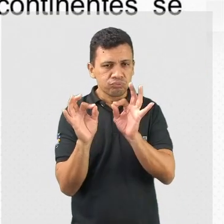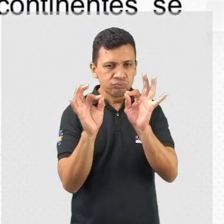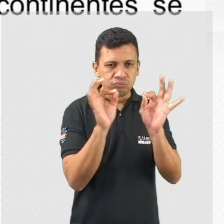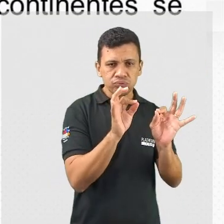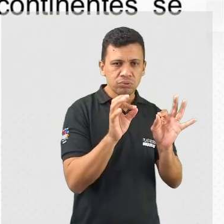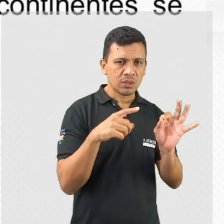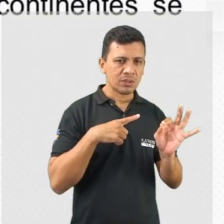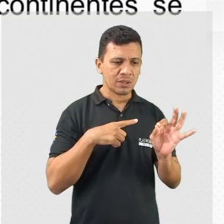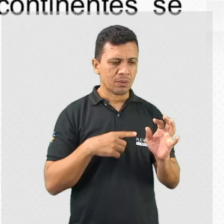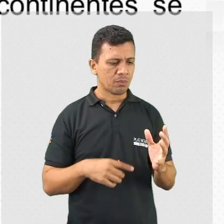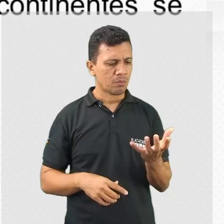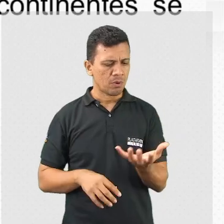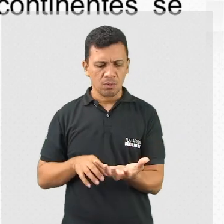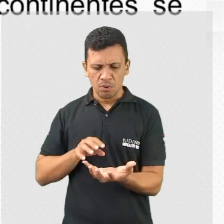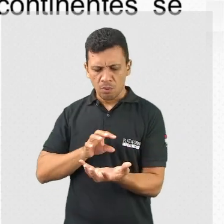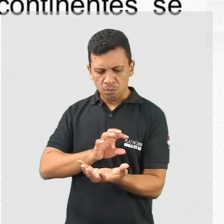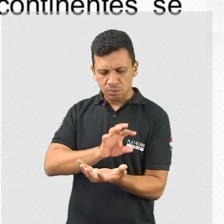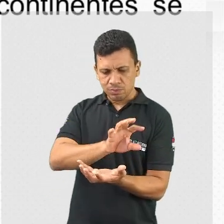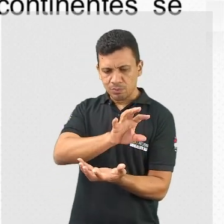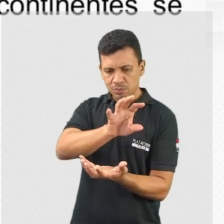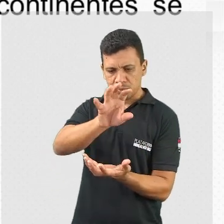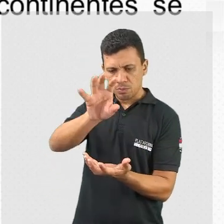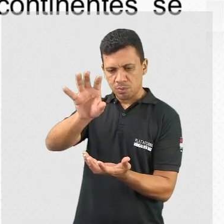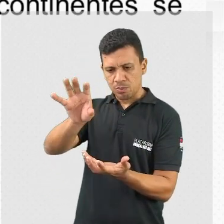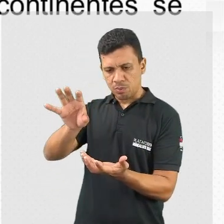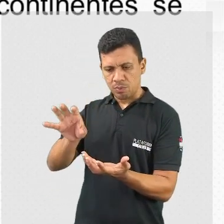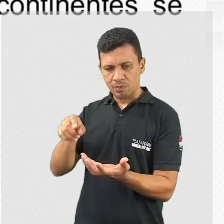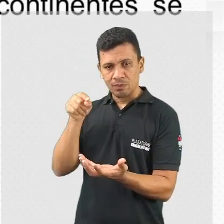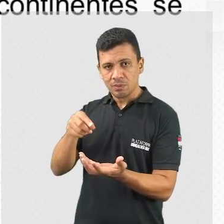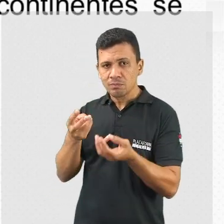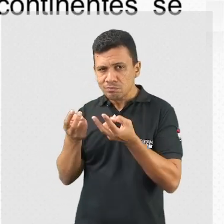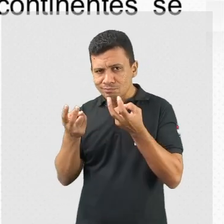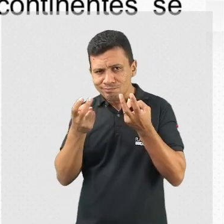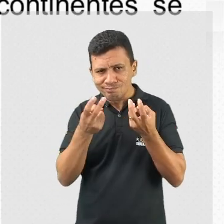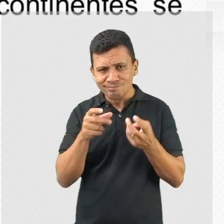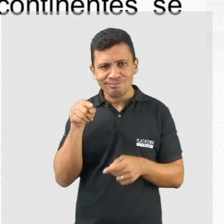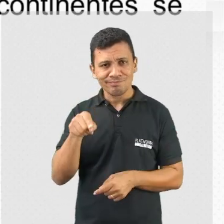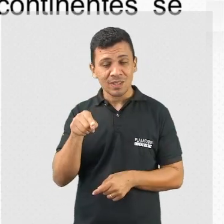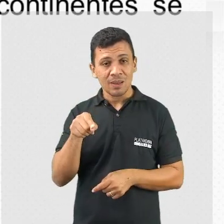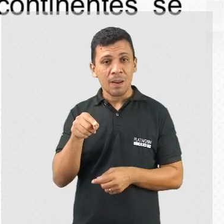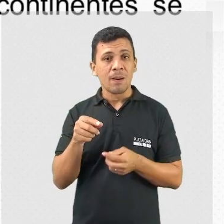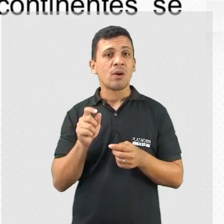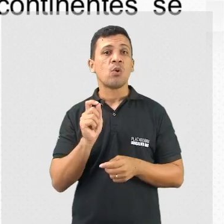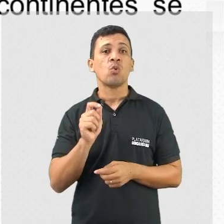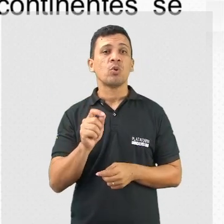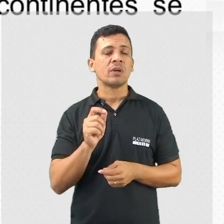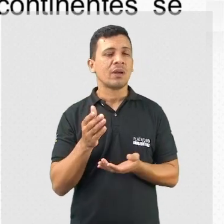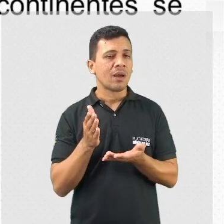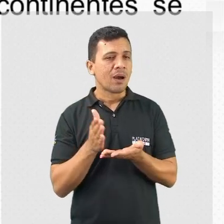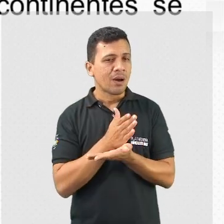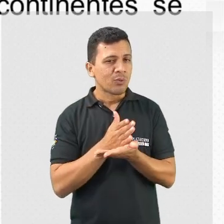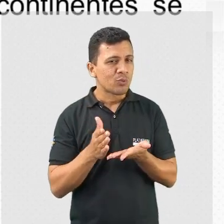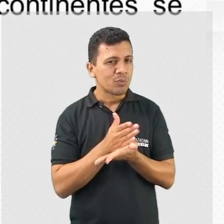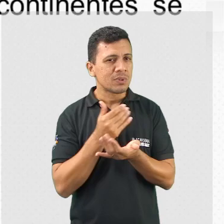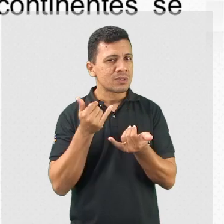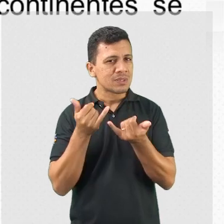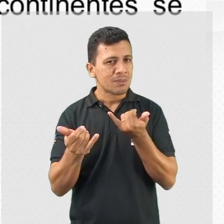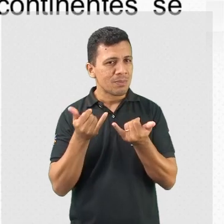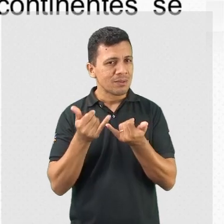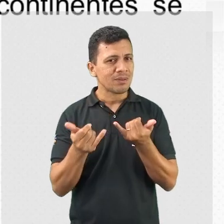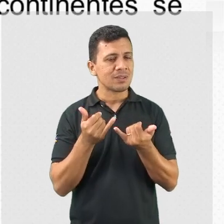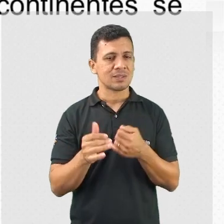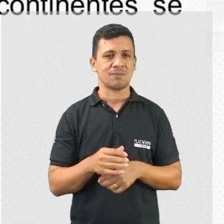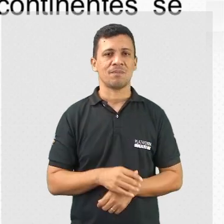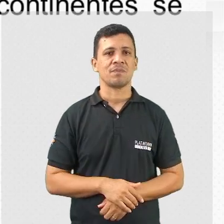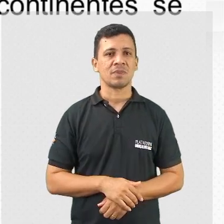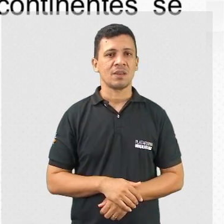nossos continentes, observando a forma, tá certo, do nosso planeta, ele vai perceber algumas semelhanças.